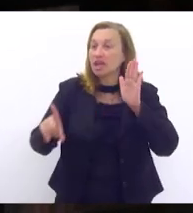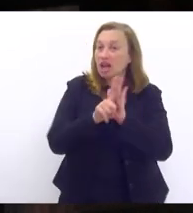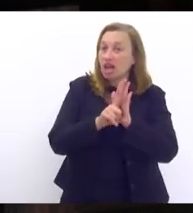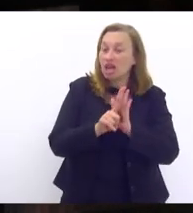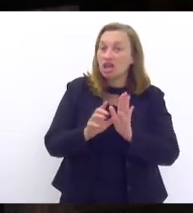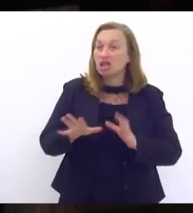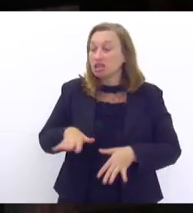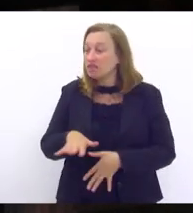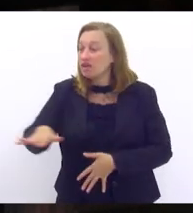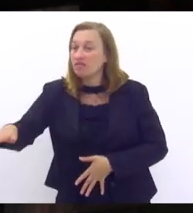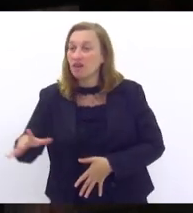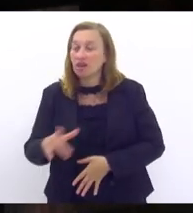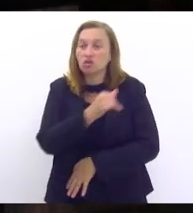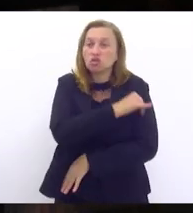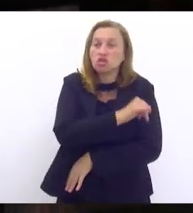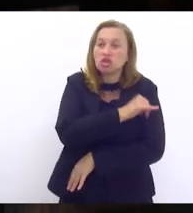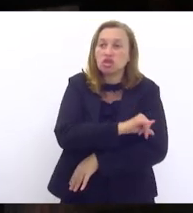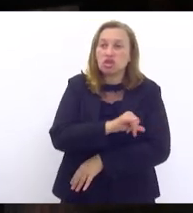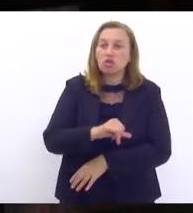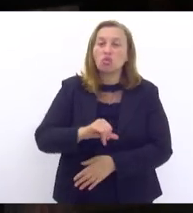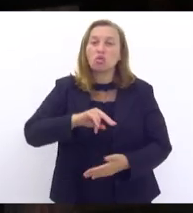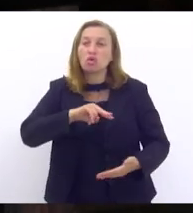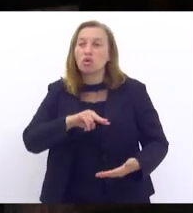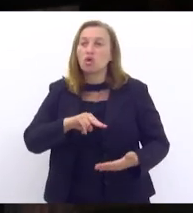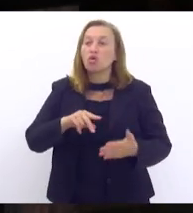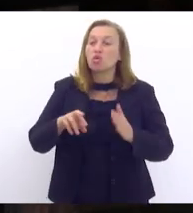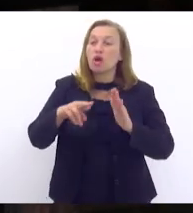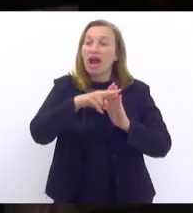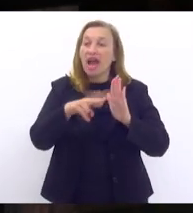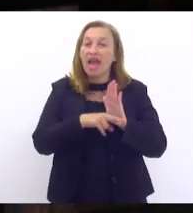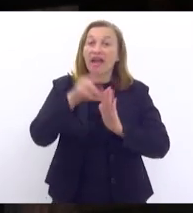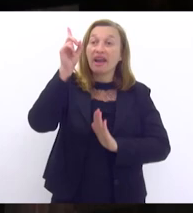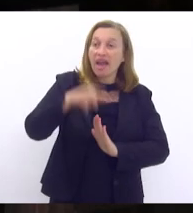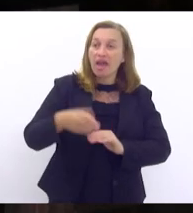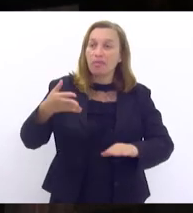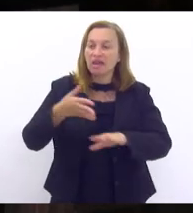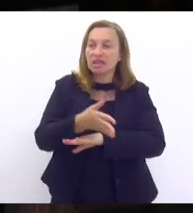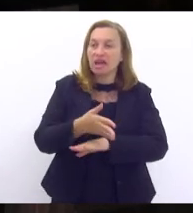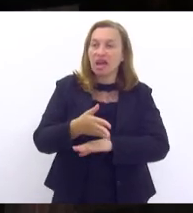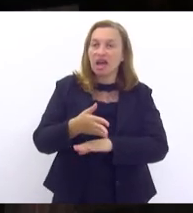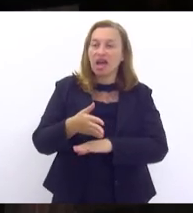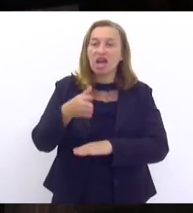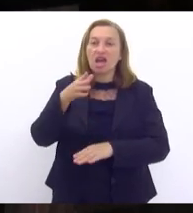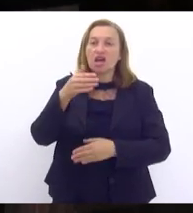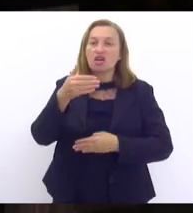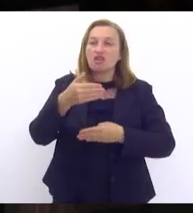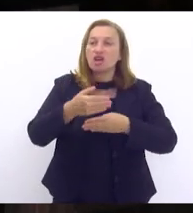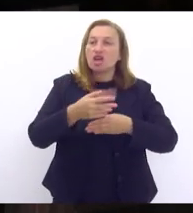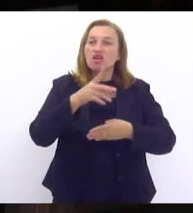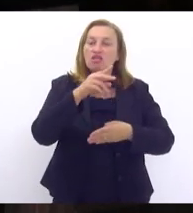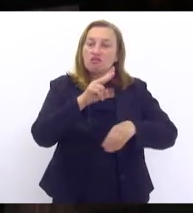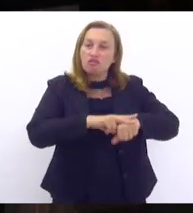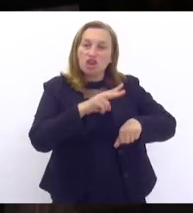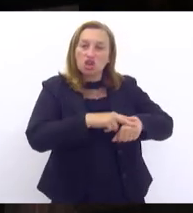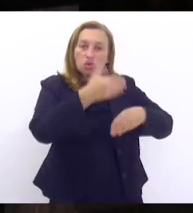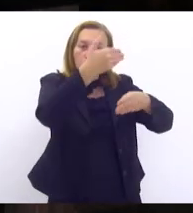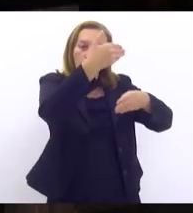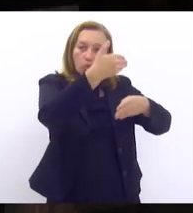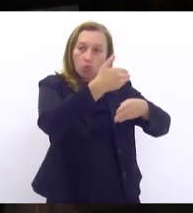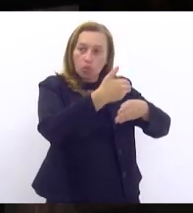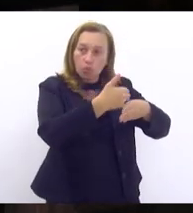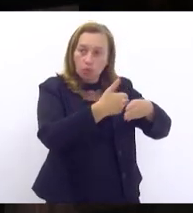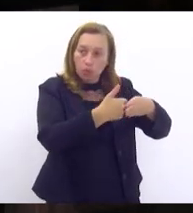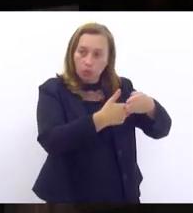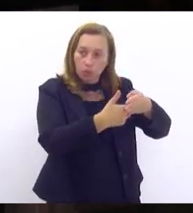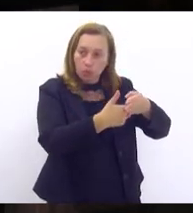comunidades do Rio de Janeiro, o que se é determinado para entrar é vidros baixos, pisca-alerta ligado e luz do salão